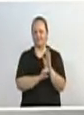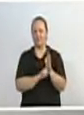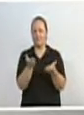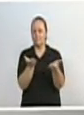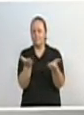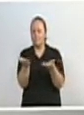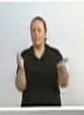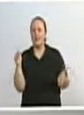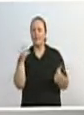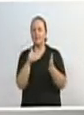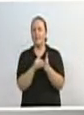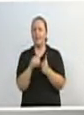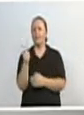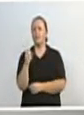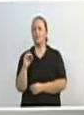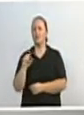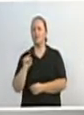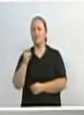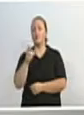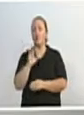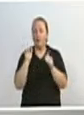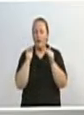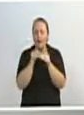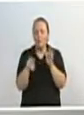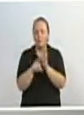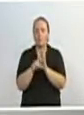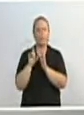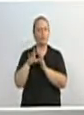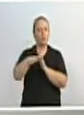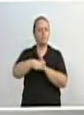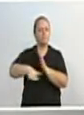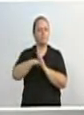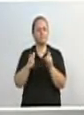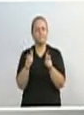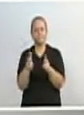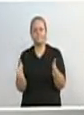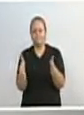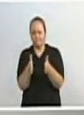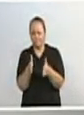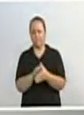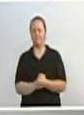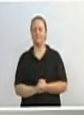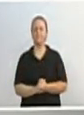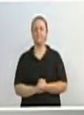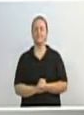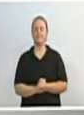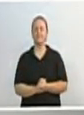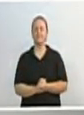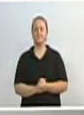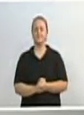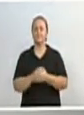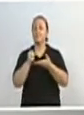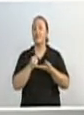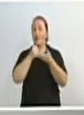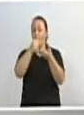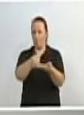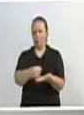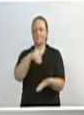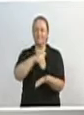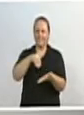R$80 mil exclusivas para micro e pequenas empresas. O apoio, e aí entra o braço da Secretaria de Desenvolvimento Econômico, né, o apoio ao